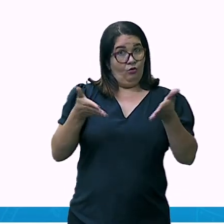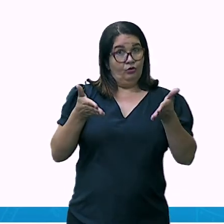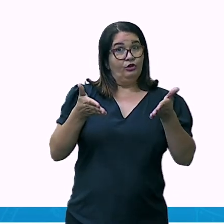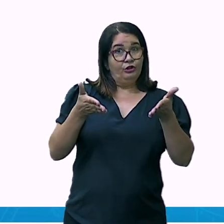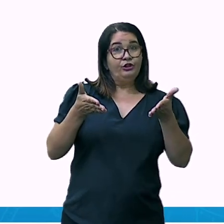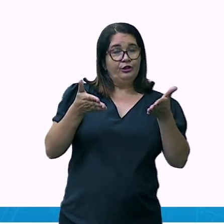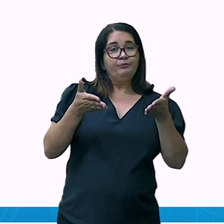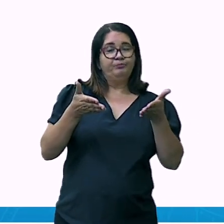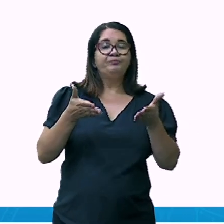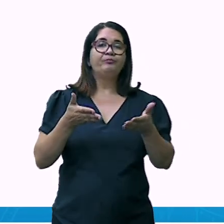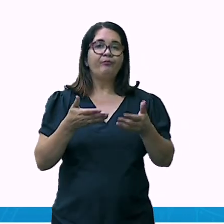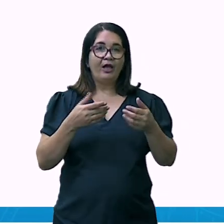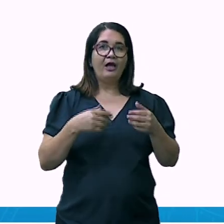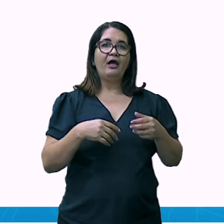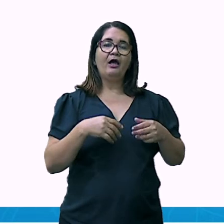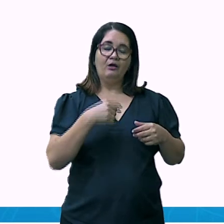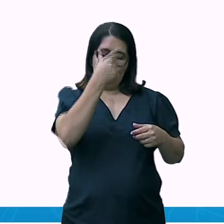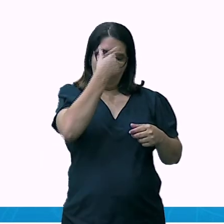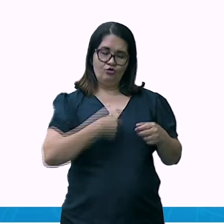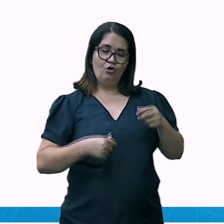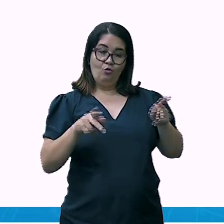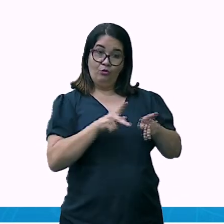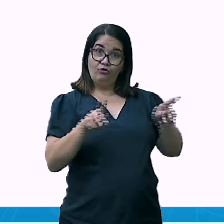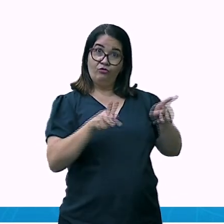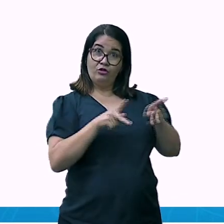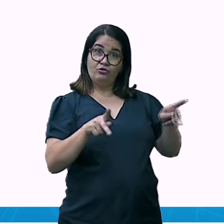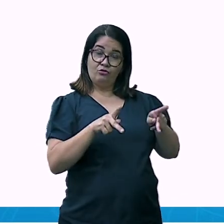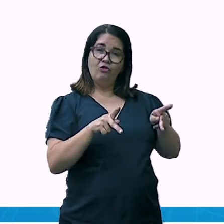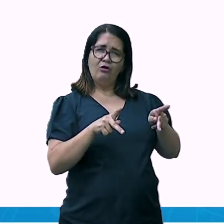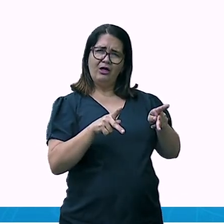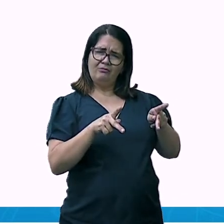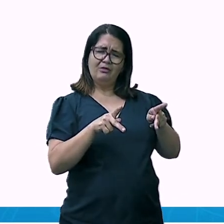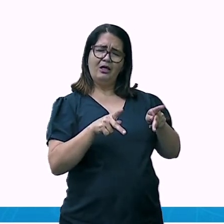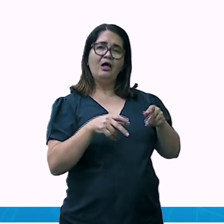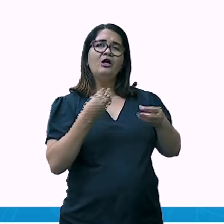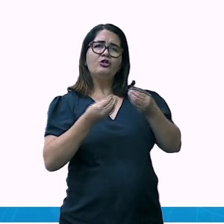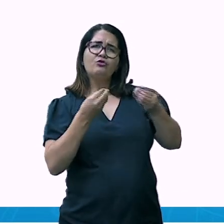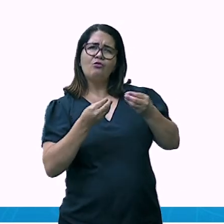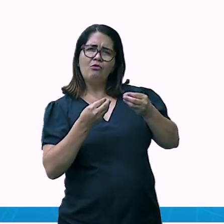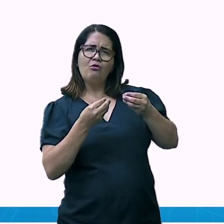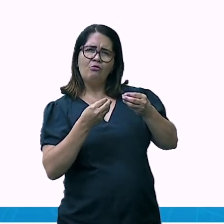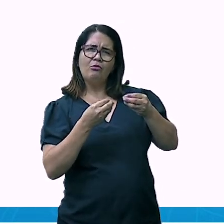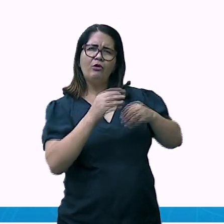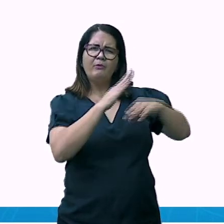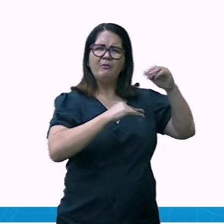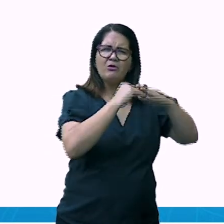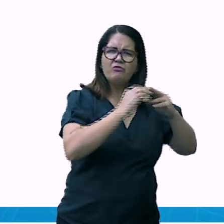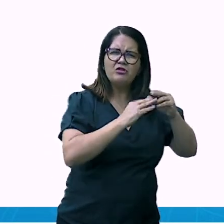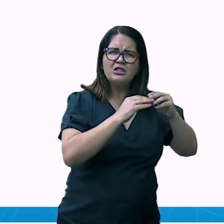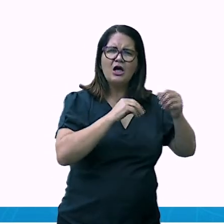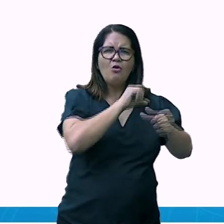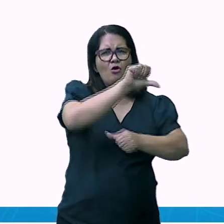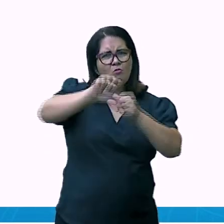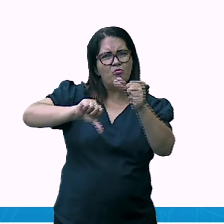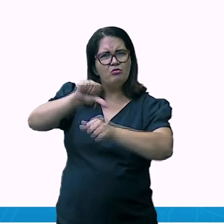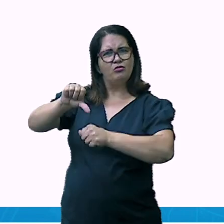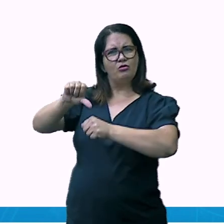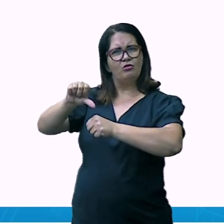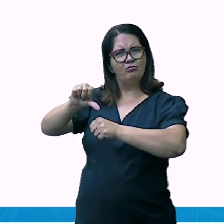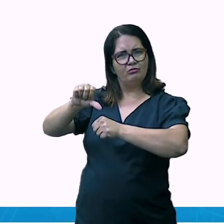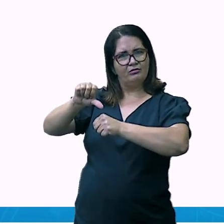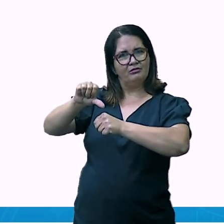minha profissão é professora e a minha profissão mudou muito com o passar do tempo. A sua também